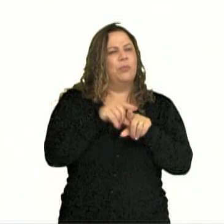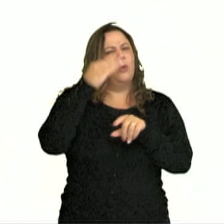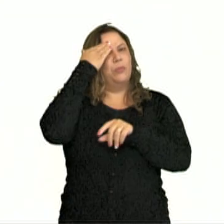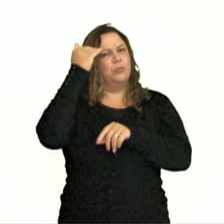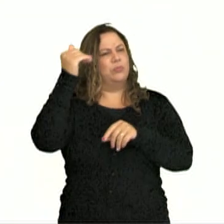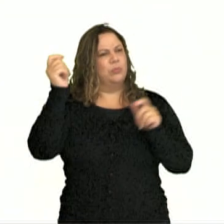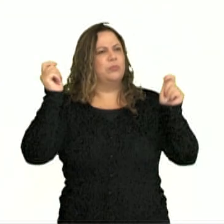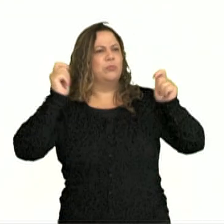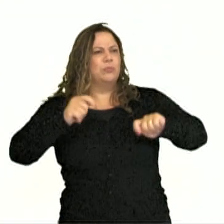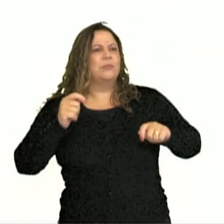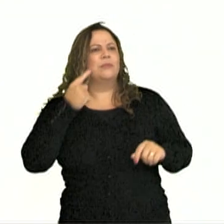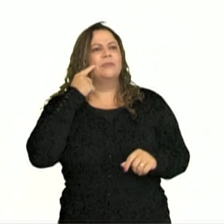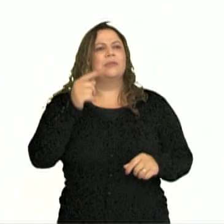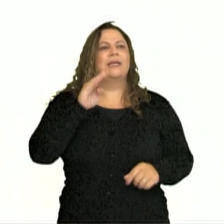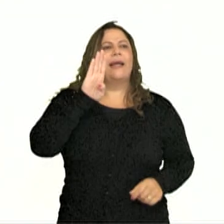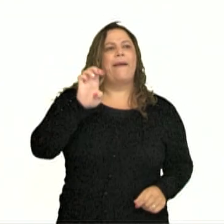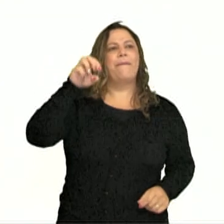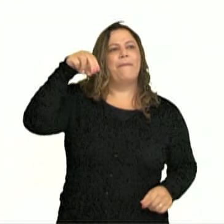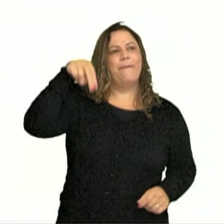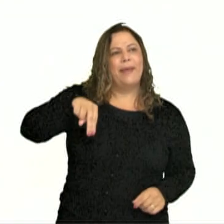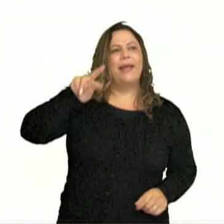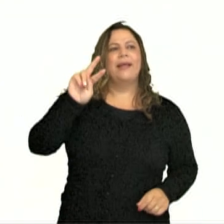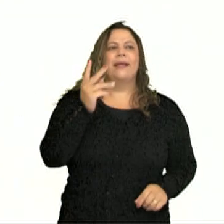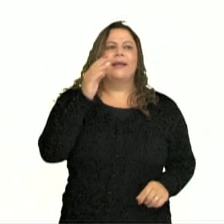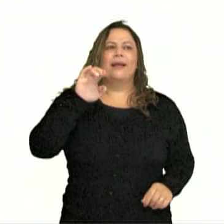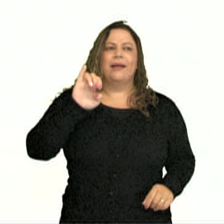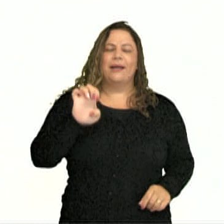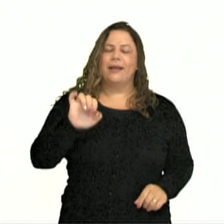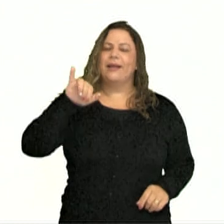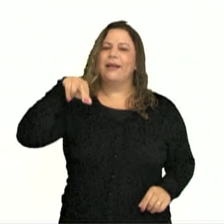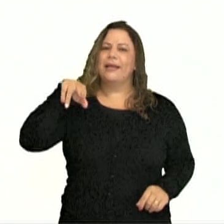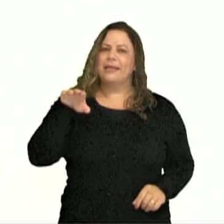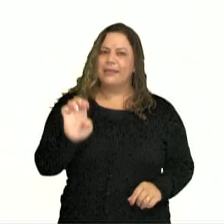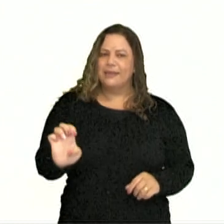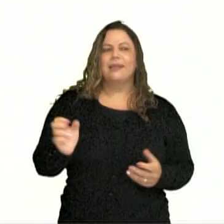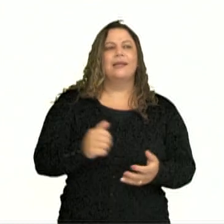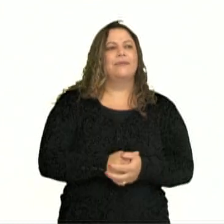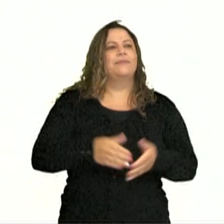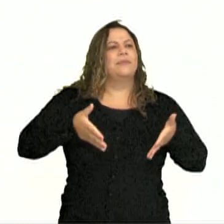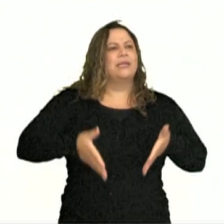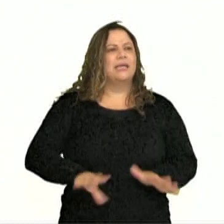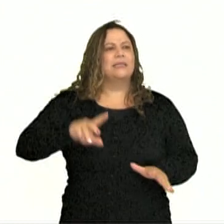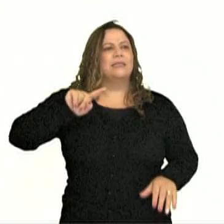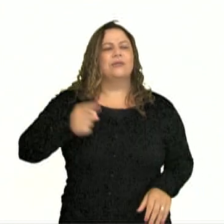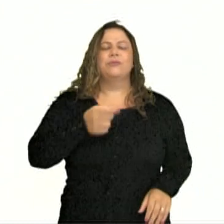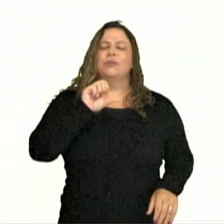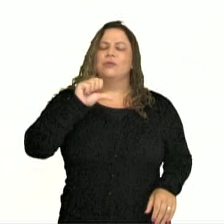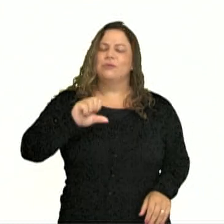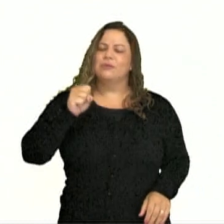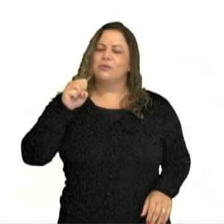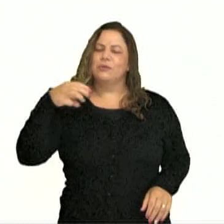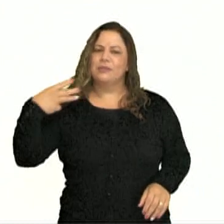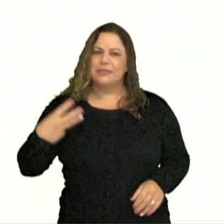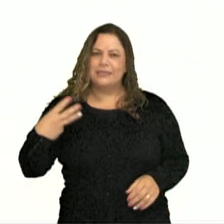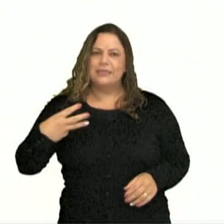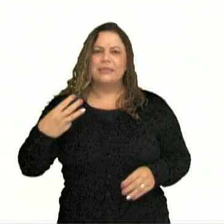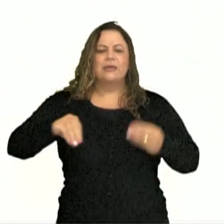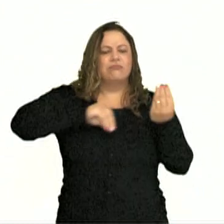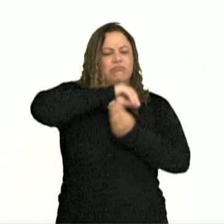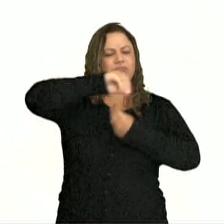artista belga Ben Heine. Nascido em 1983, ele cria imagens mesclando as linguagens